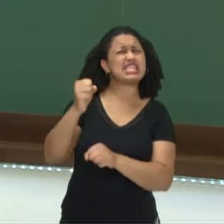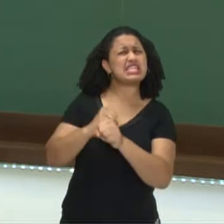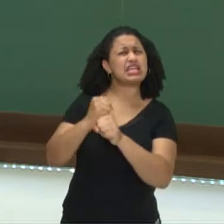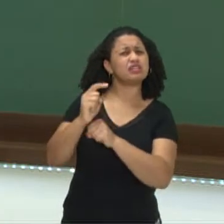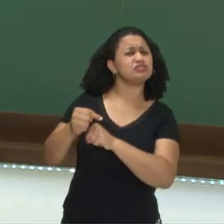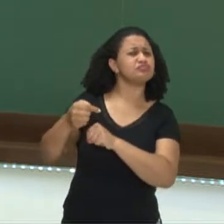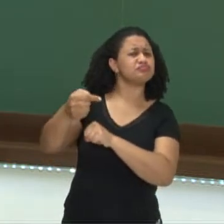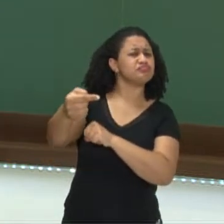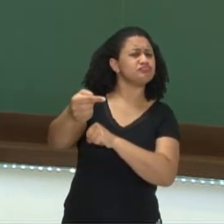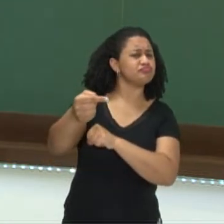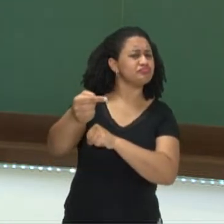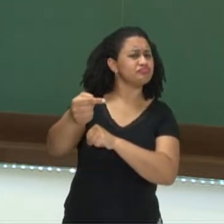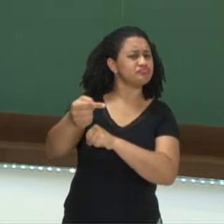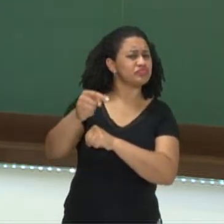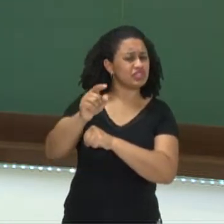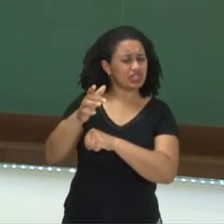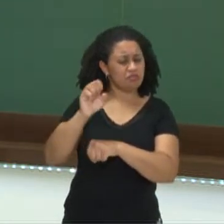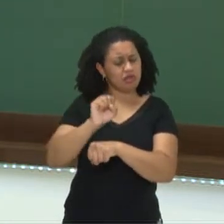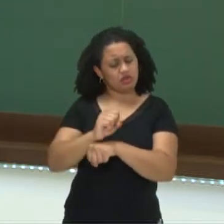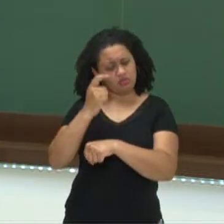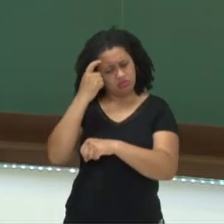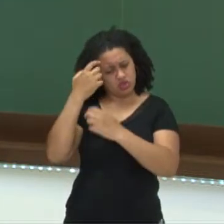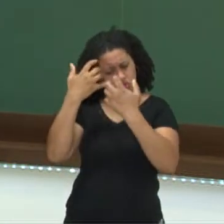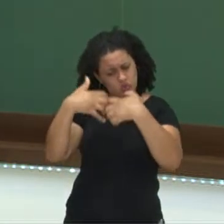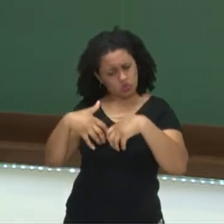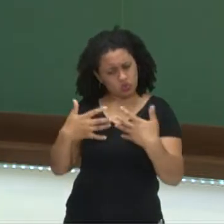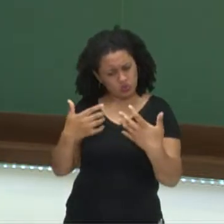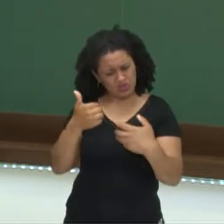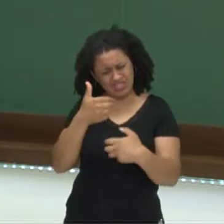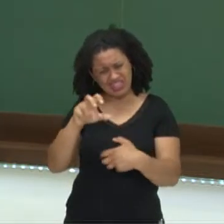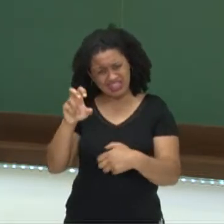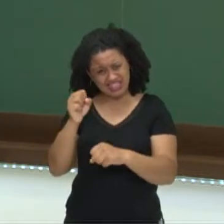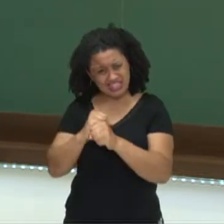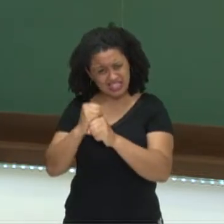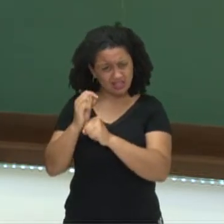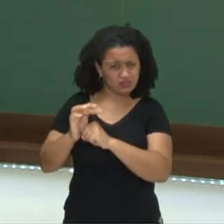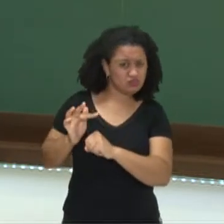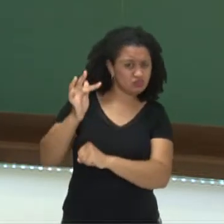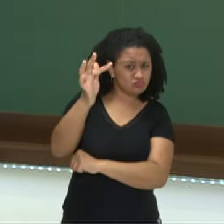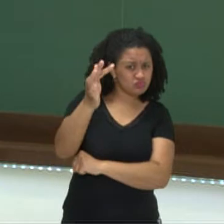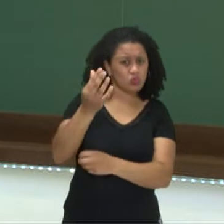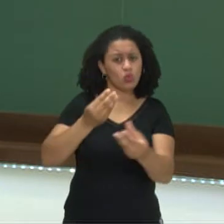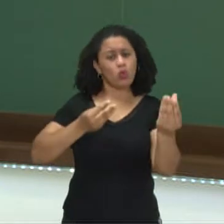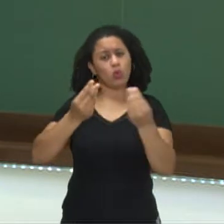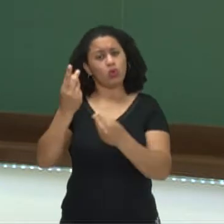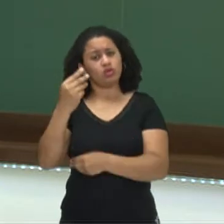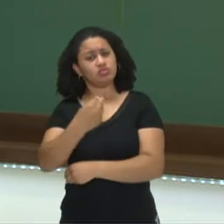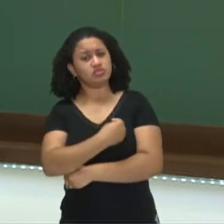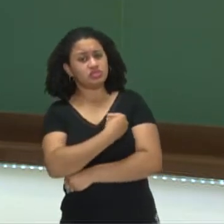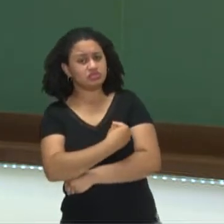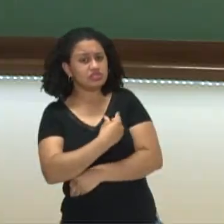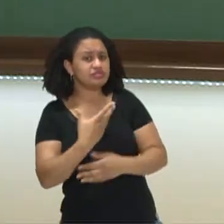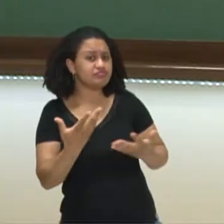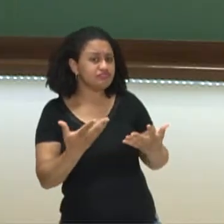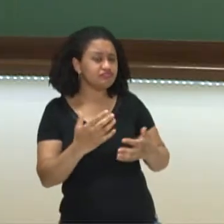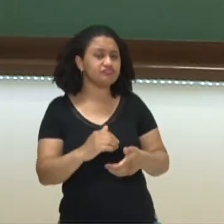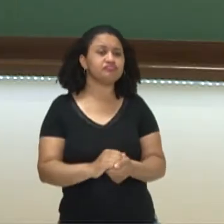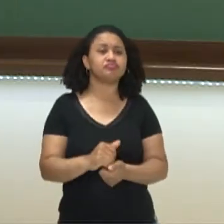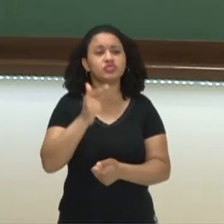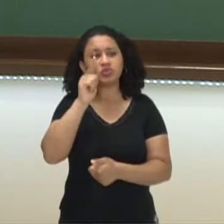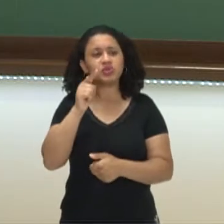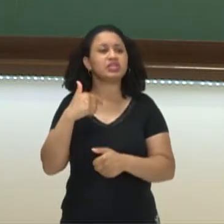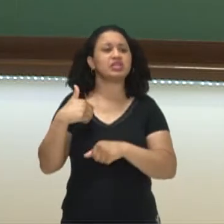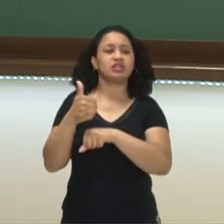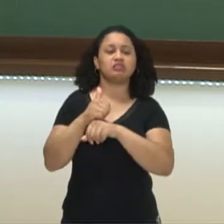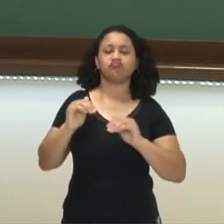anos? Alguma vez você já pensou nisso? 15 anos, como estará a sua vida? Conquistar altos